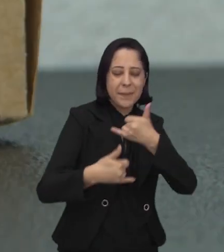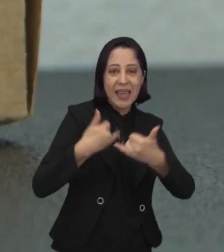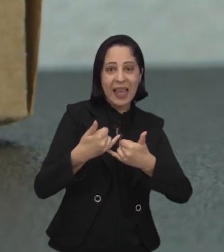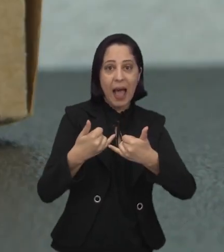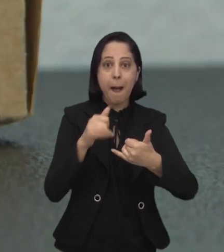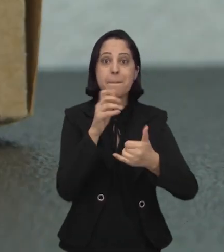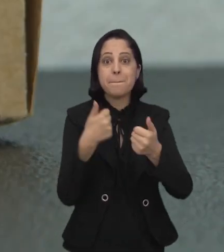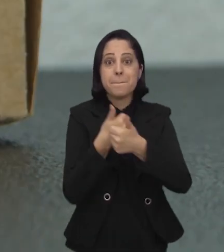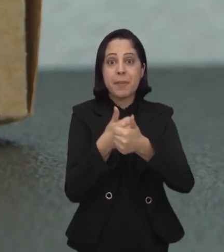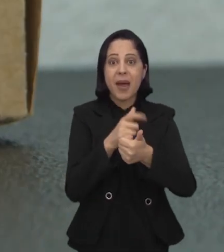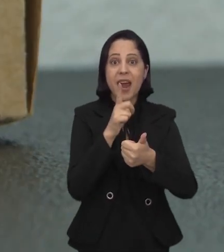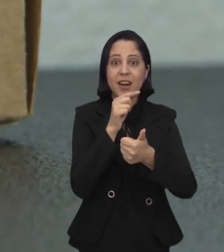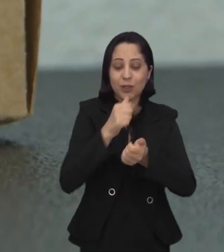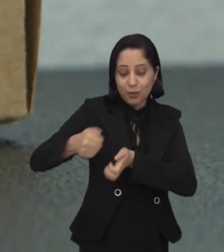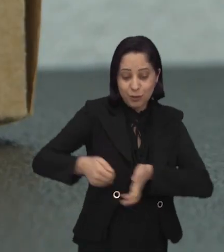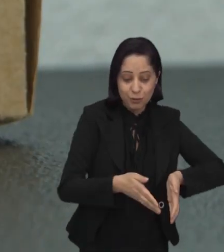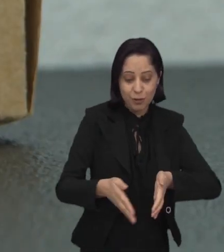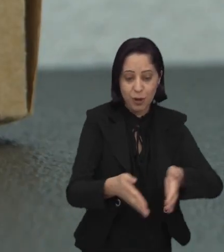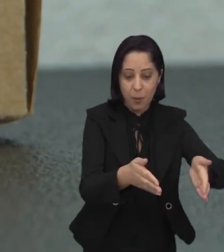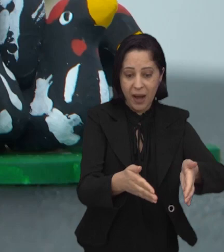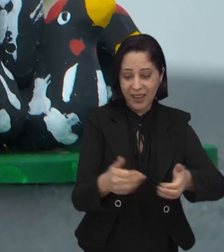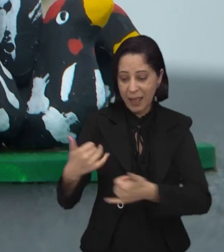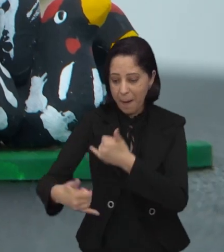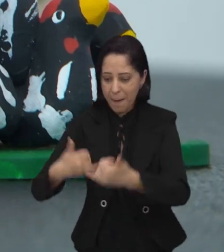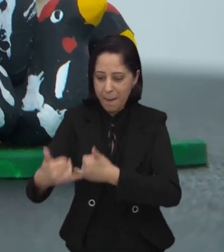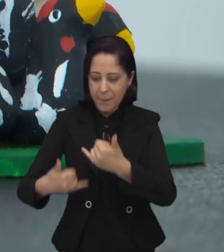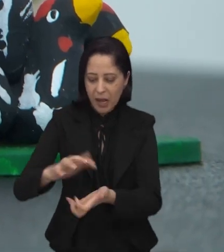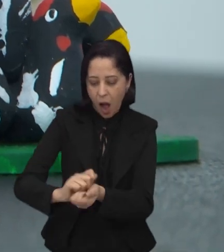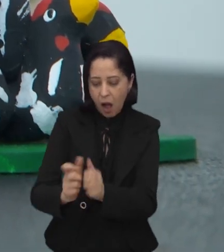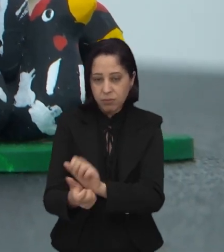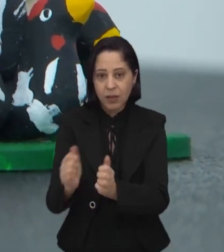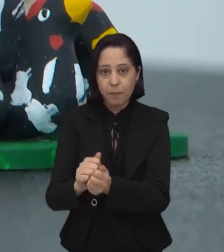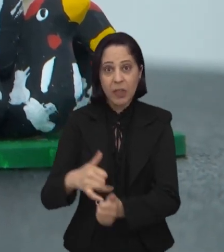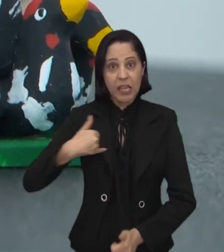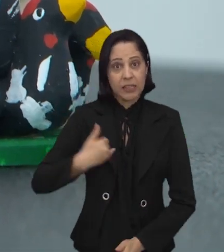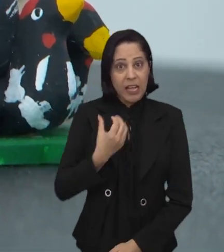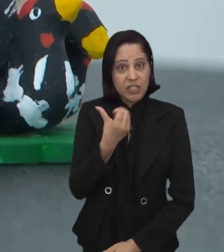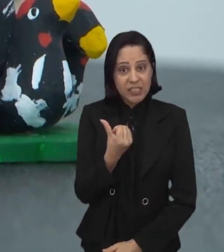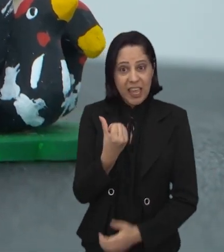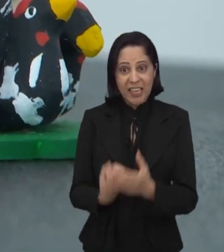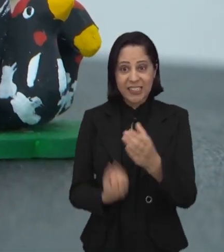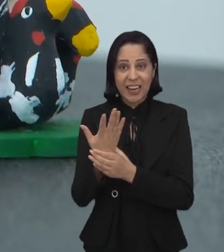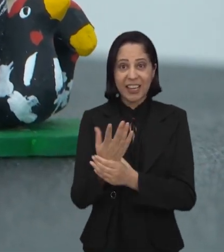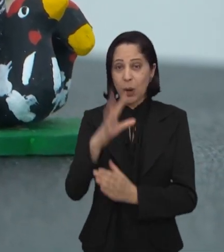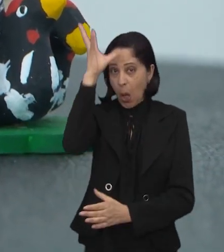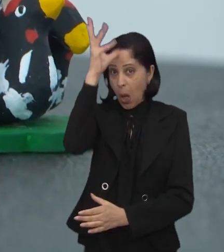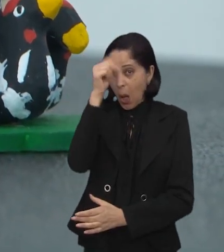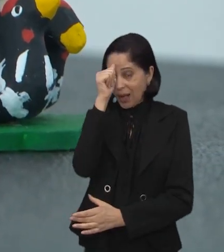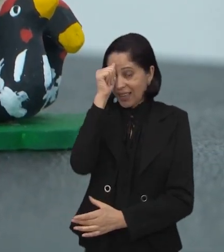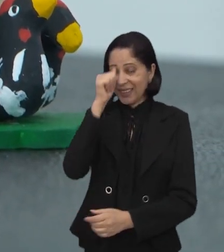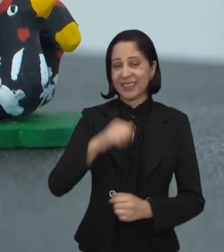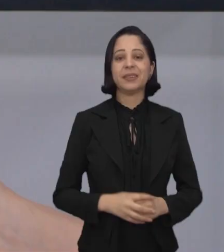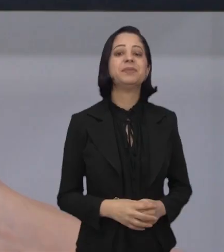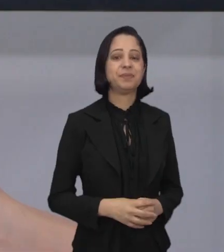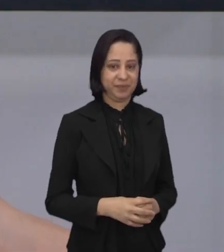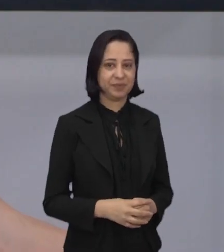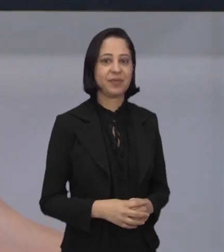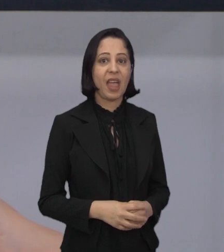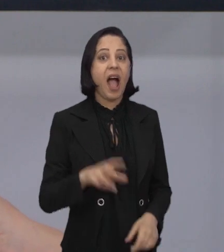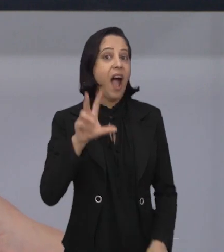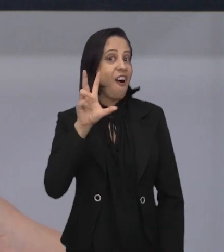às margens do rio Paraíba. Aos 6 anos de idade, fez a primeira peça, uma galinha.